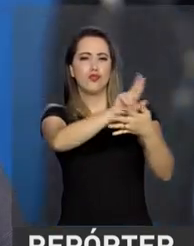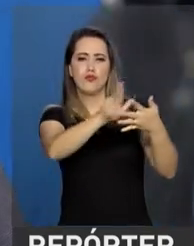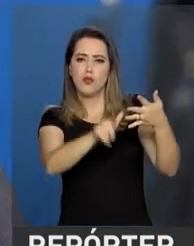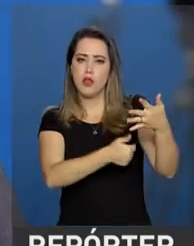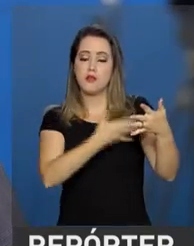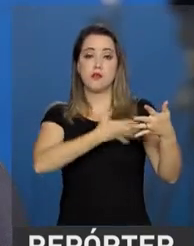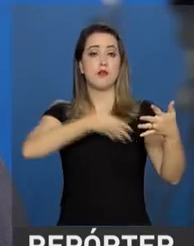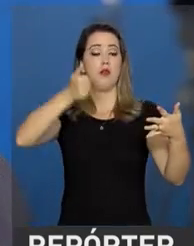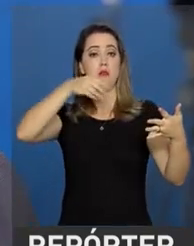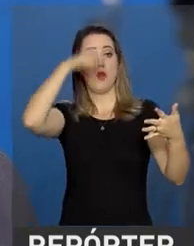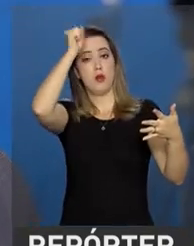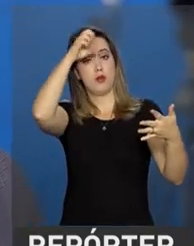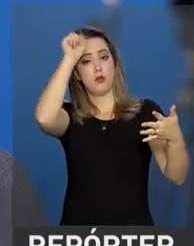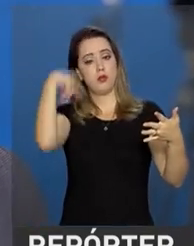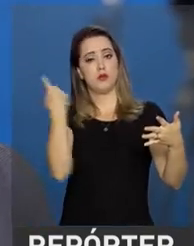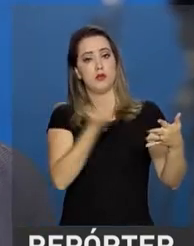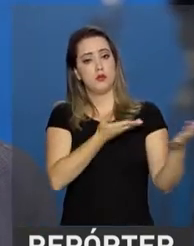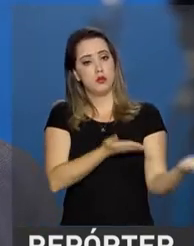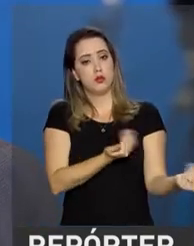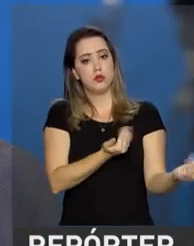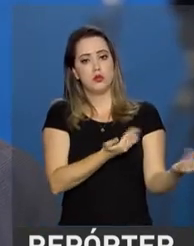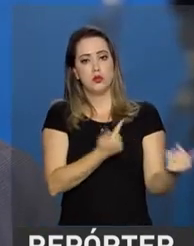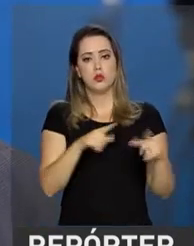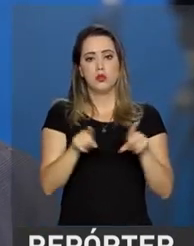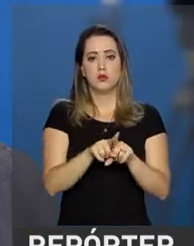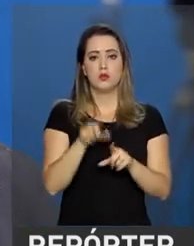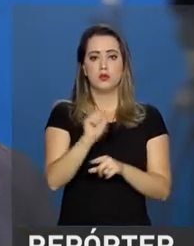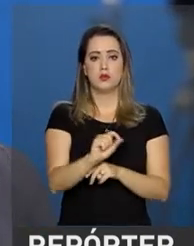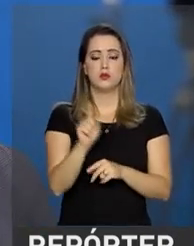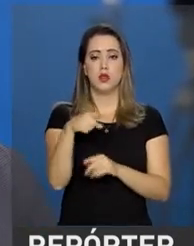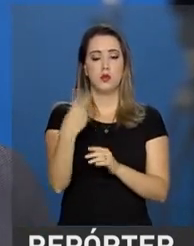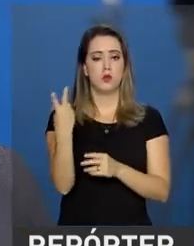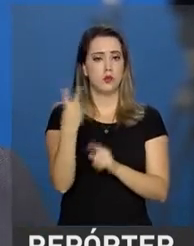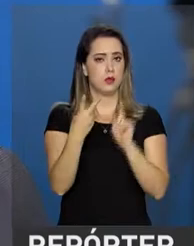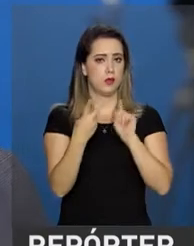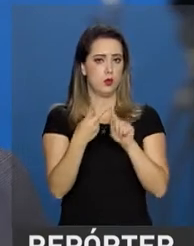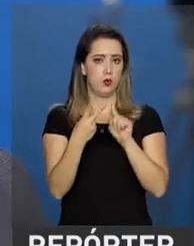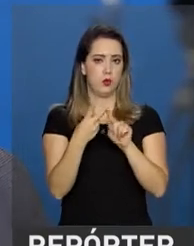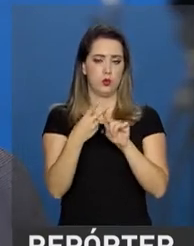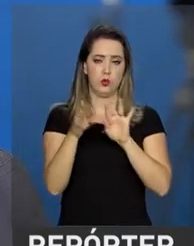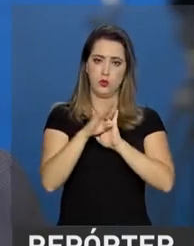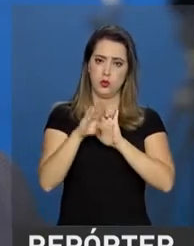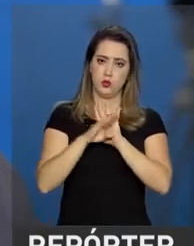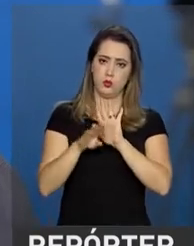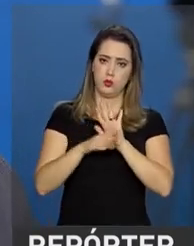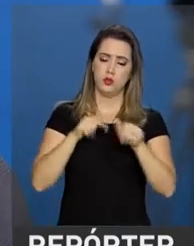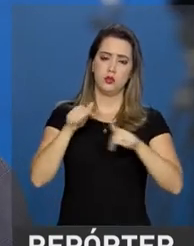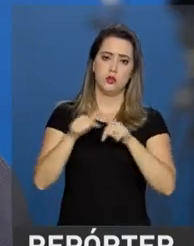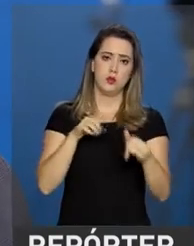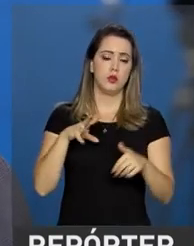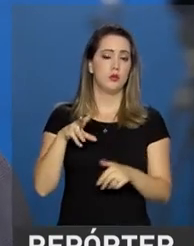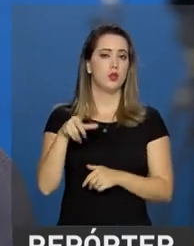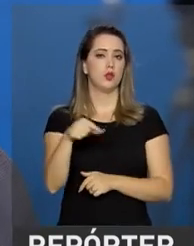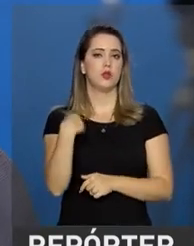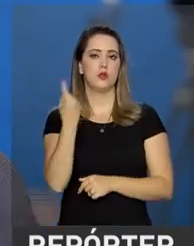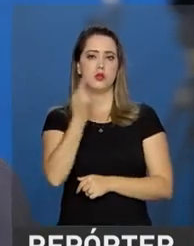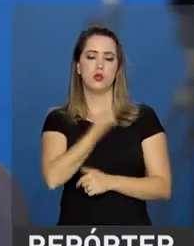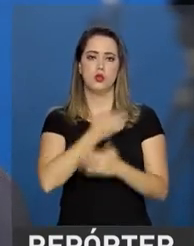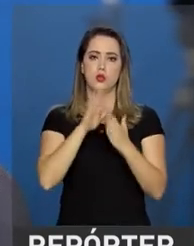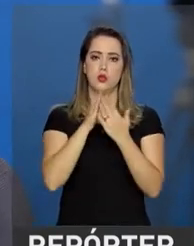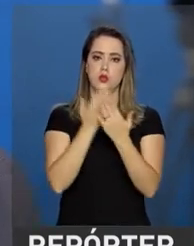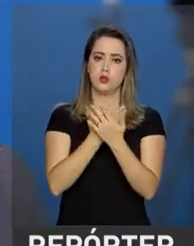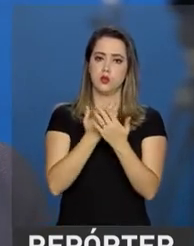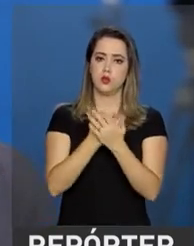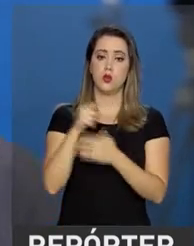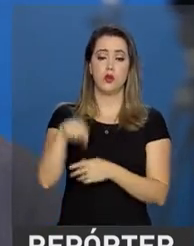a aprendizagem dos nossos jovens. Então, esse é um segundo projeto que nós estamos trabalhando para levar para todas as nossas escolas no